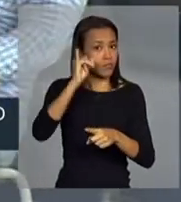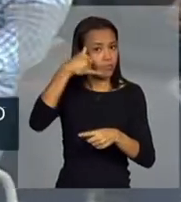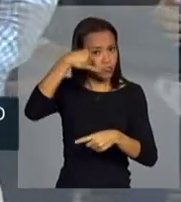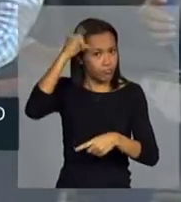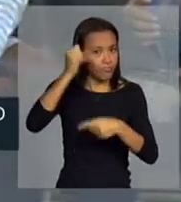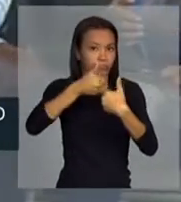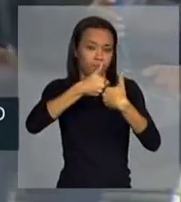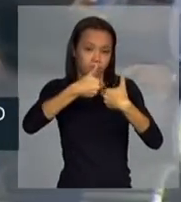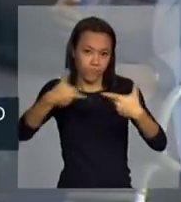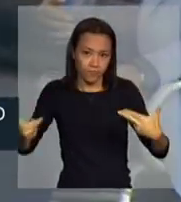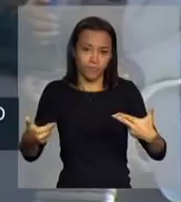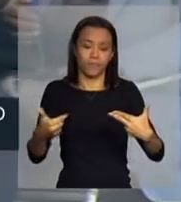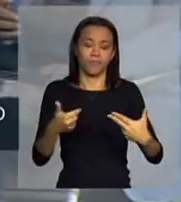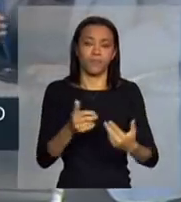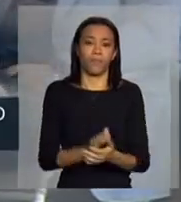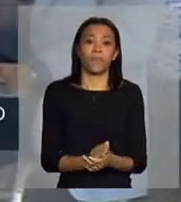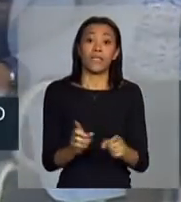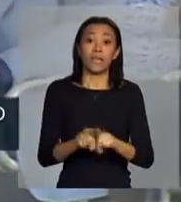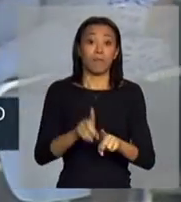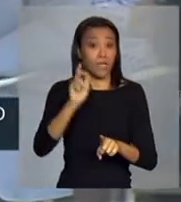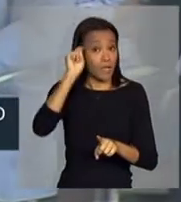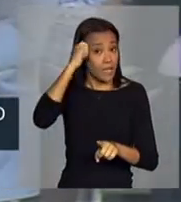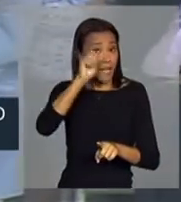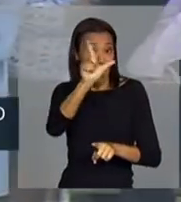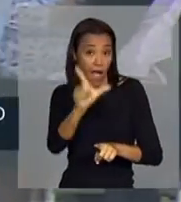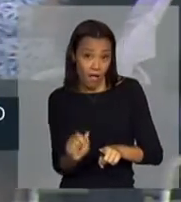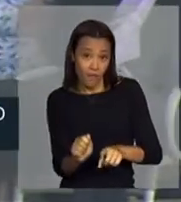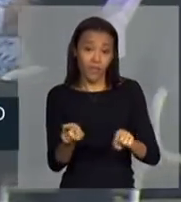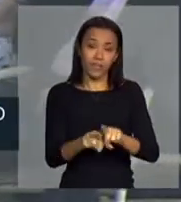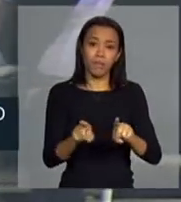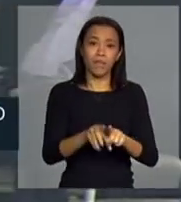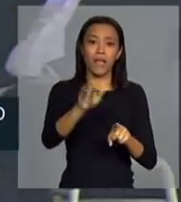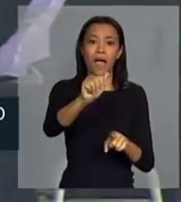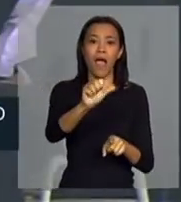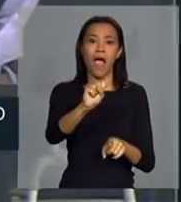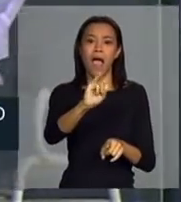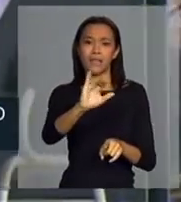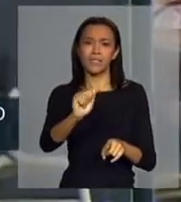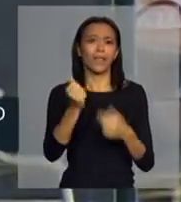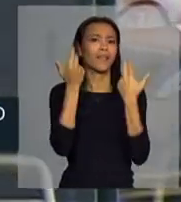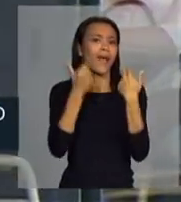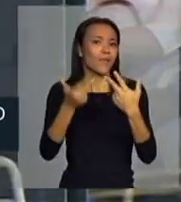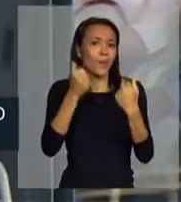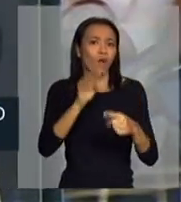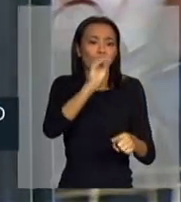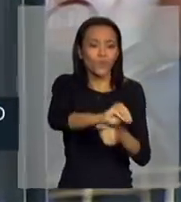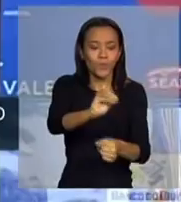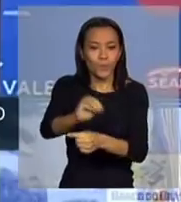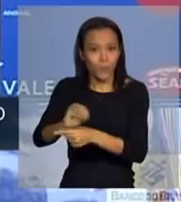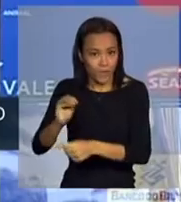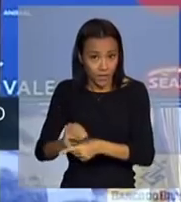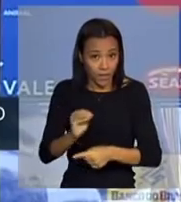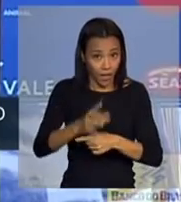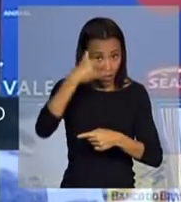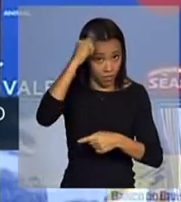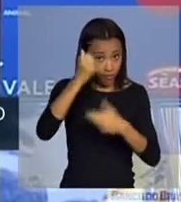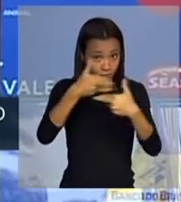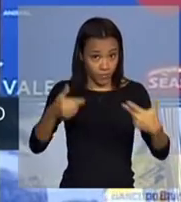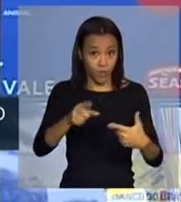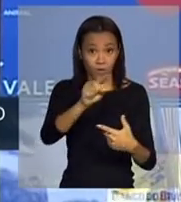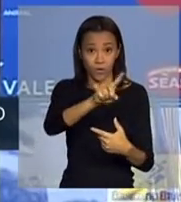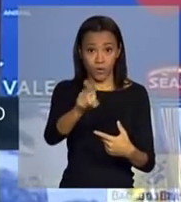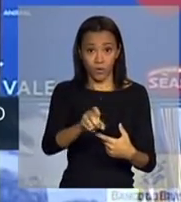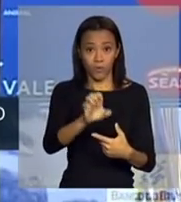na zona tropical do mundo. Na África e na Ásia, por exemplo, continentes com condições naturais propícias para o zebu,